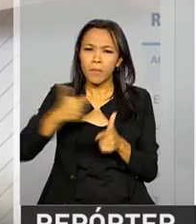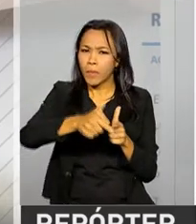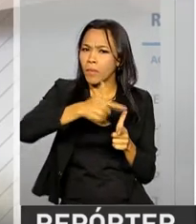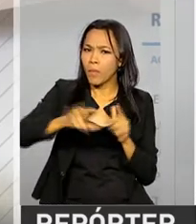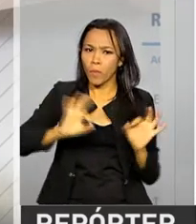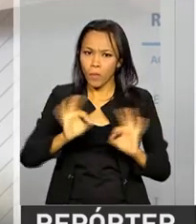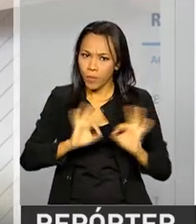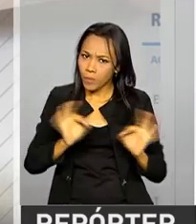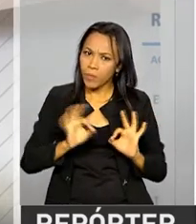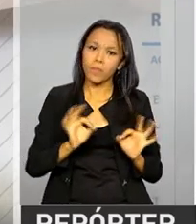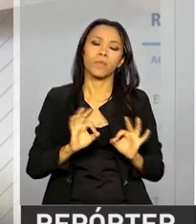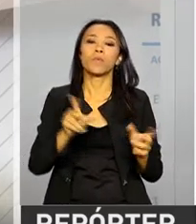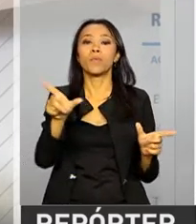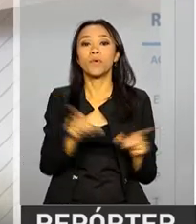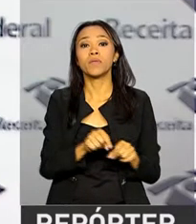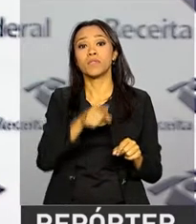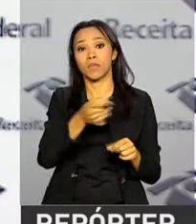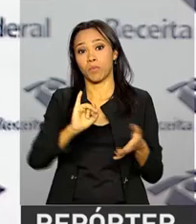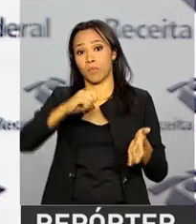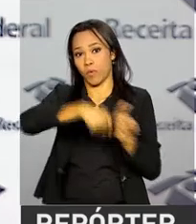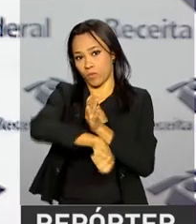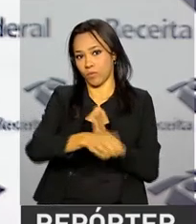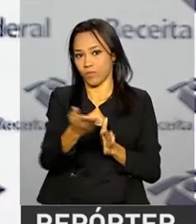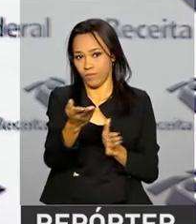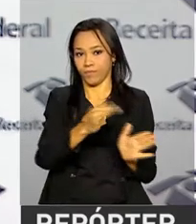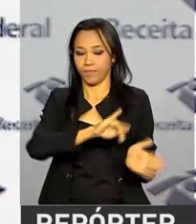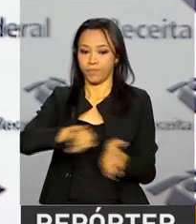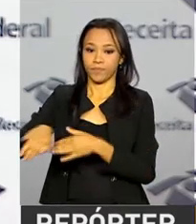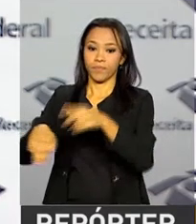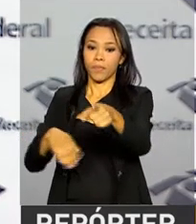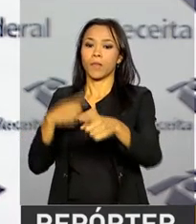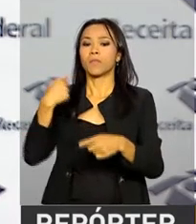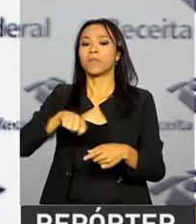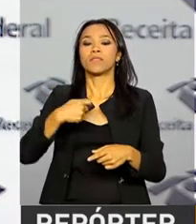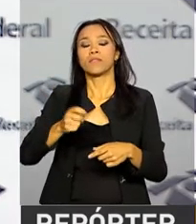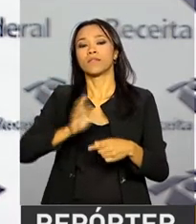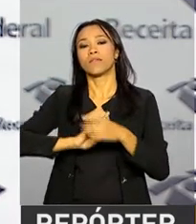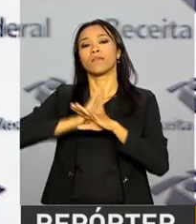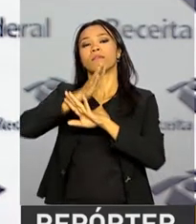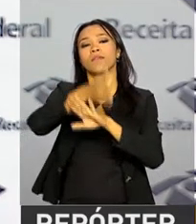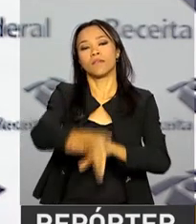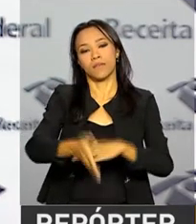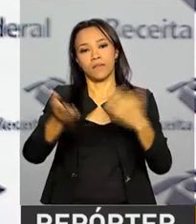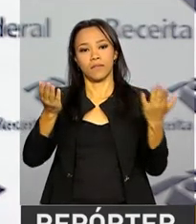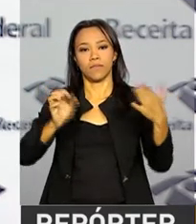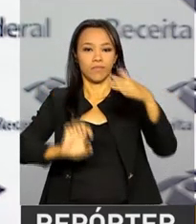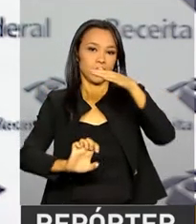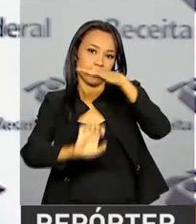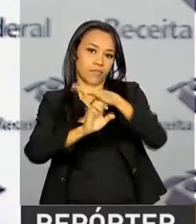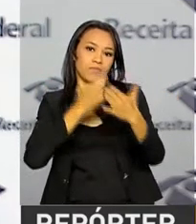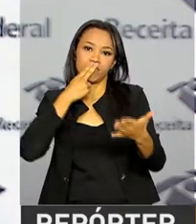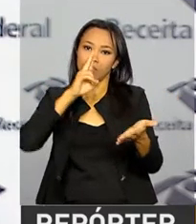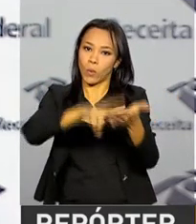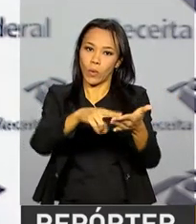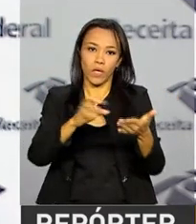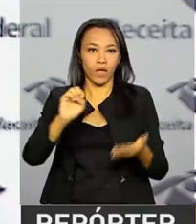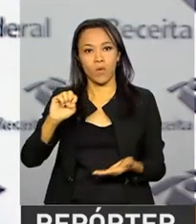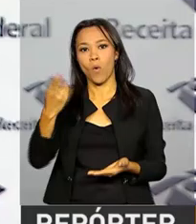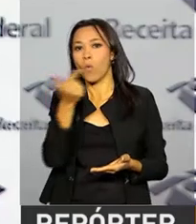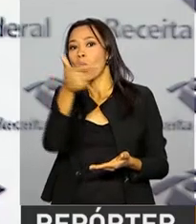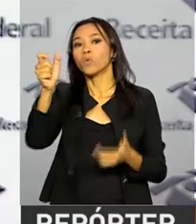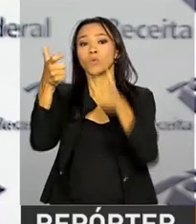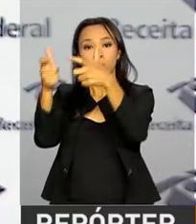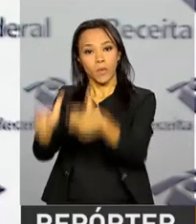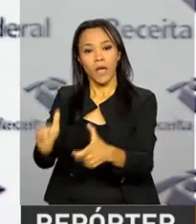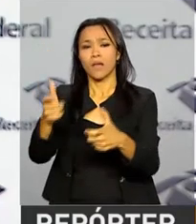declarações de pessoa física e não precisará mais se deslocar às unidades de atendimento presencial ou os conveniados e